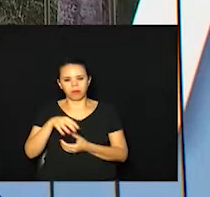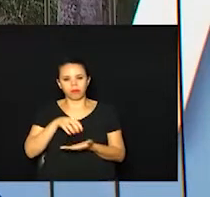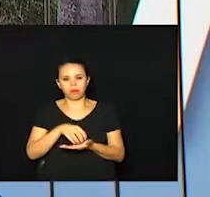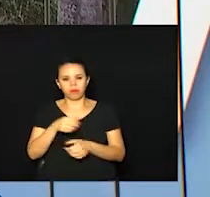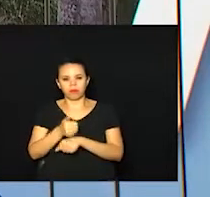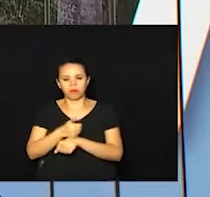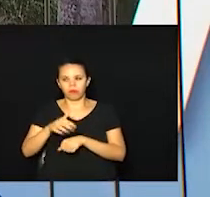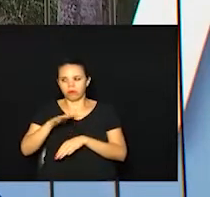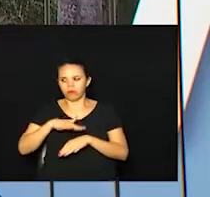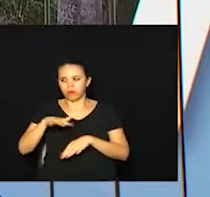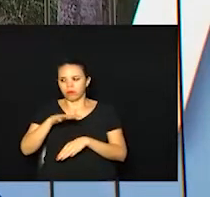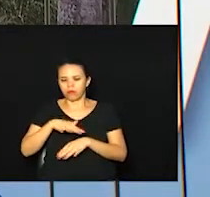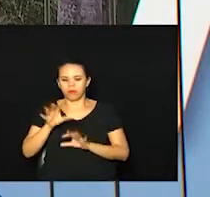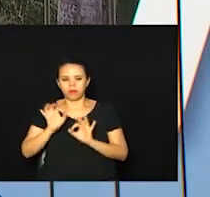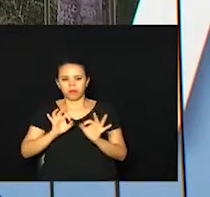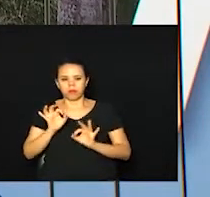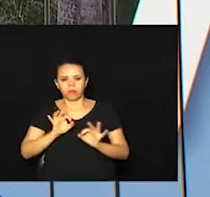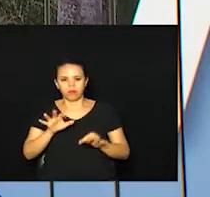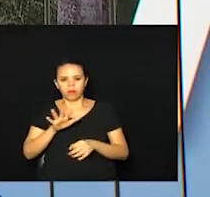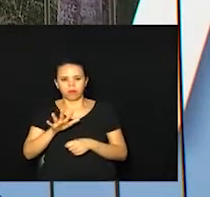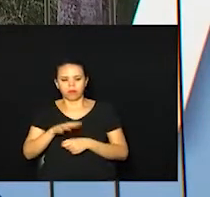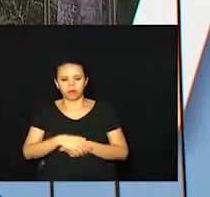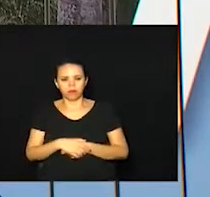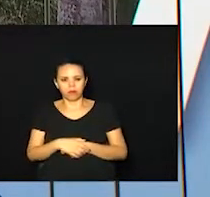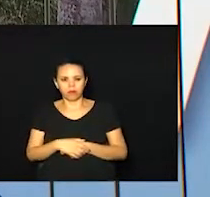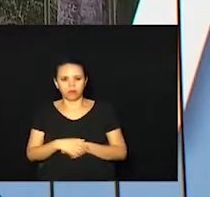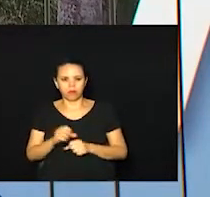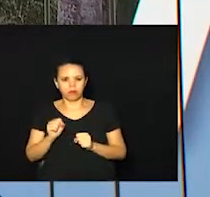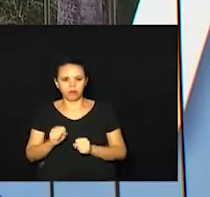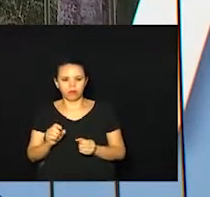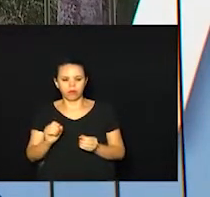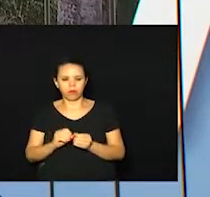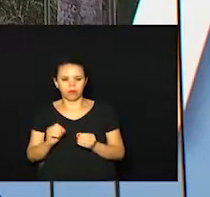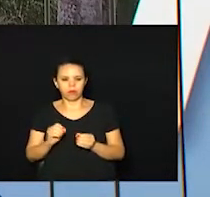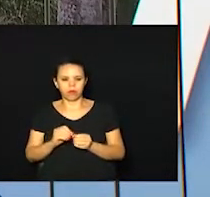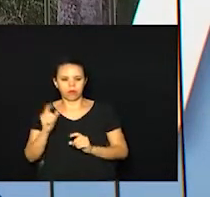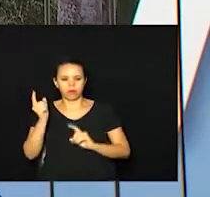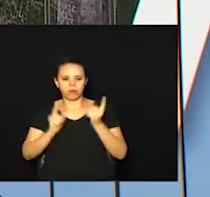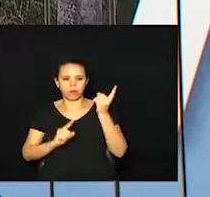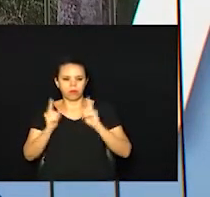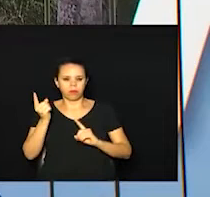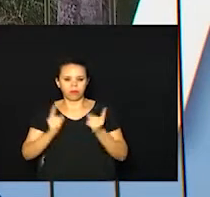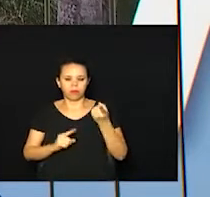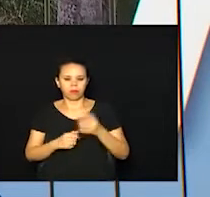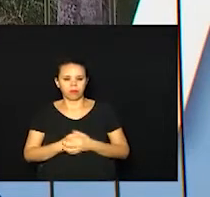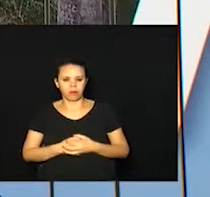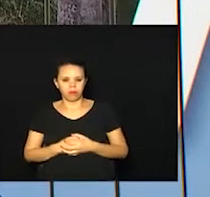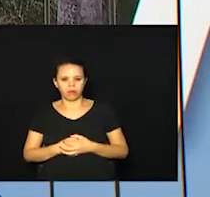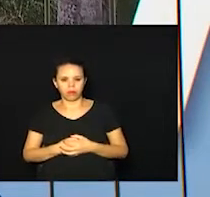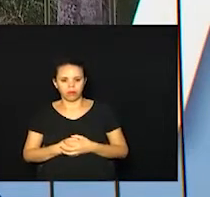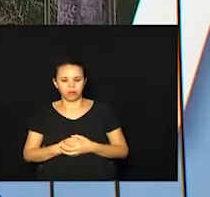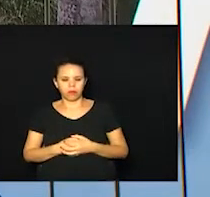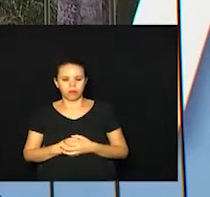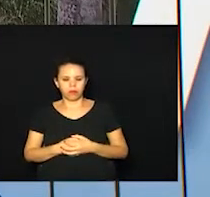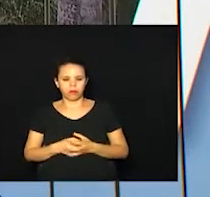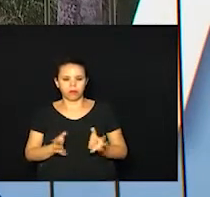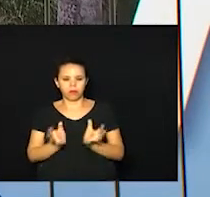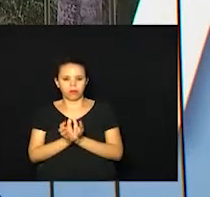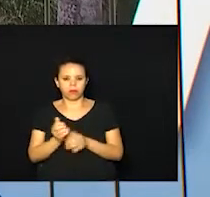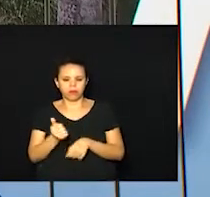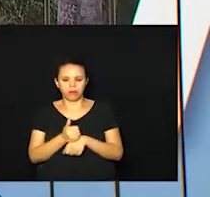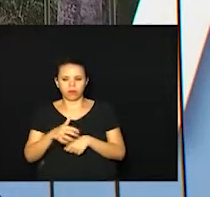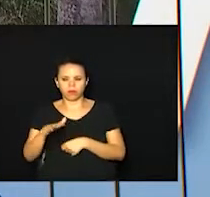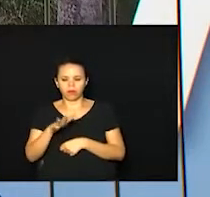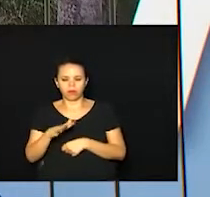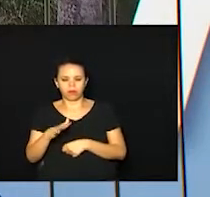que estavam se preparando para poder realizar o carnaval, setores que